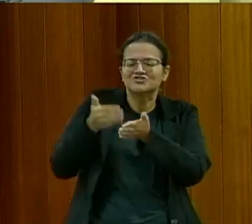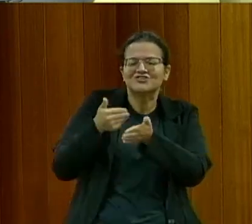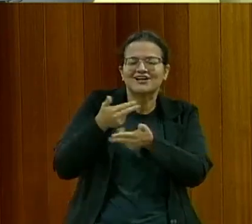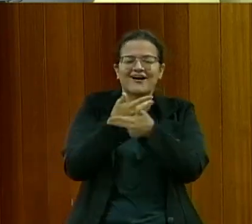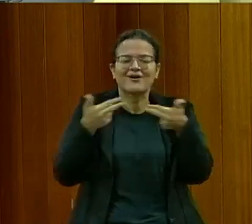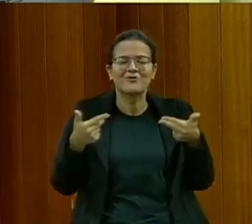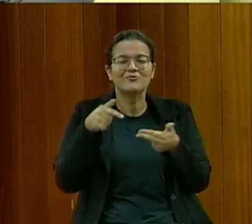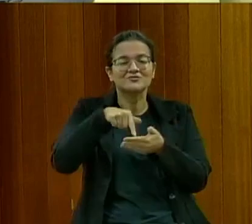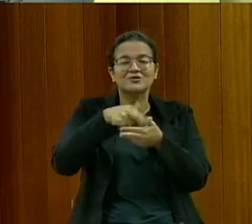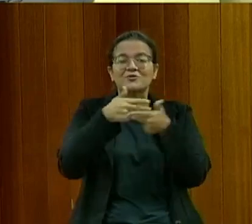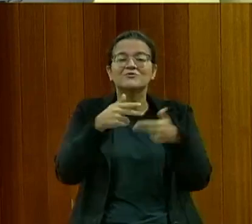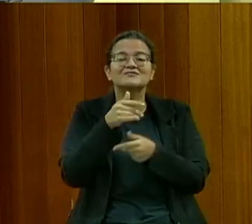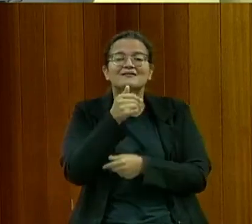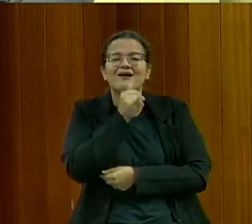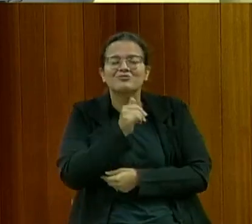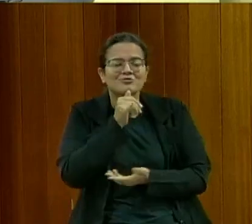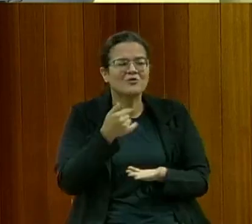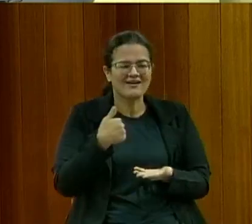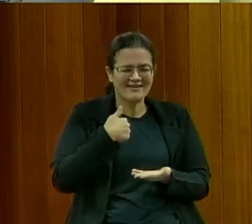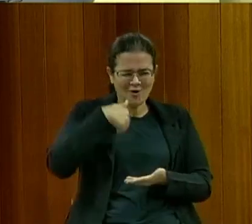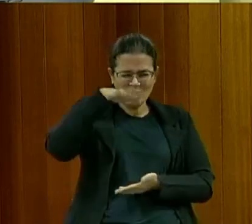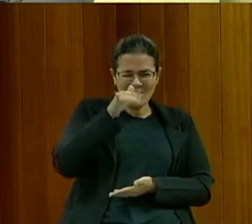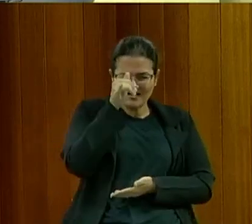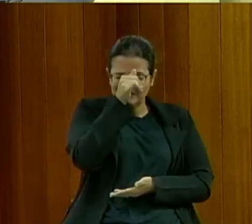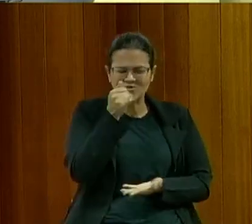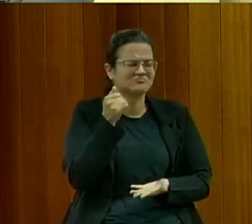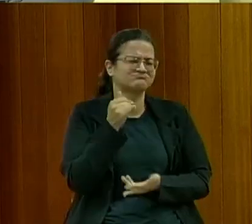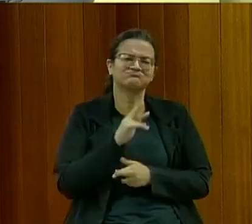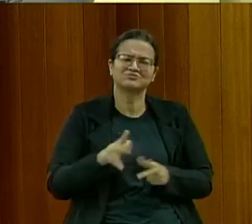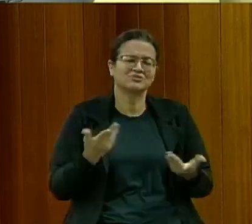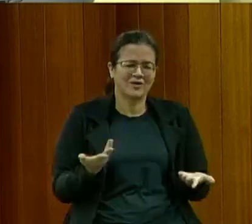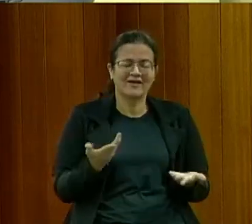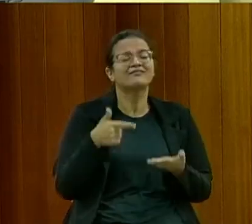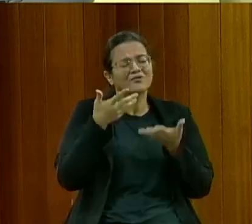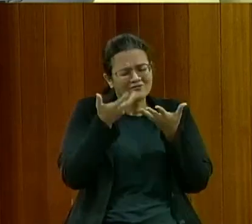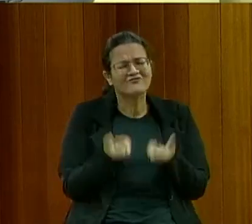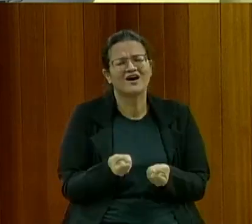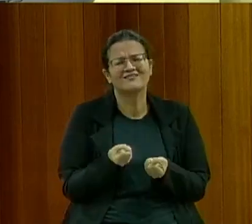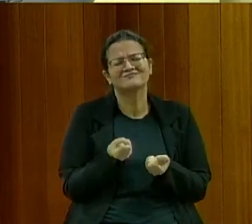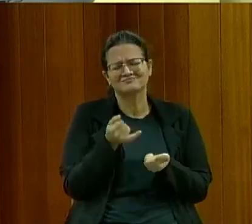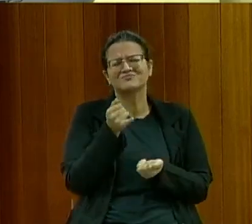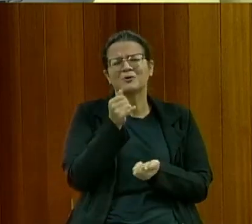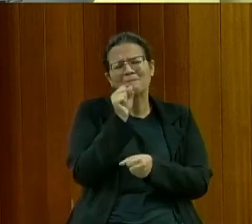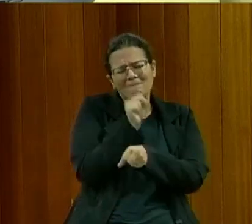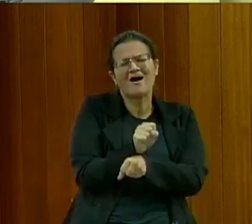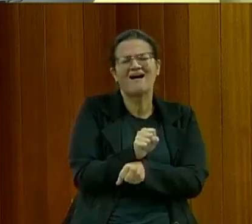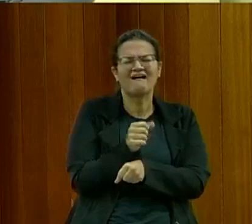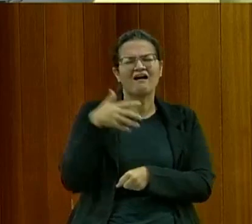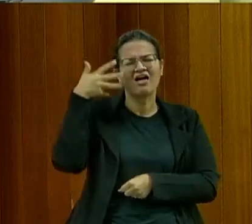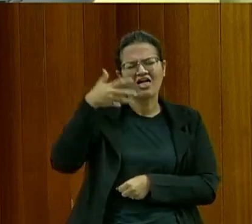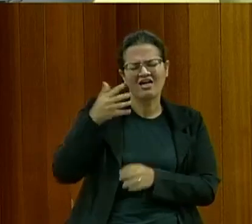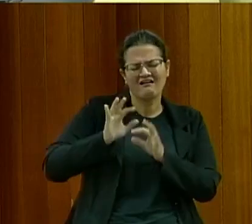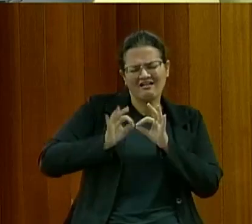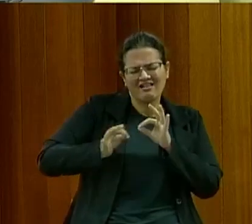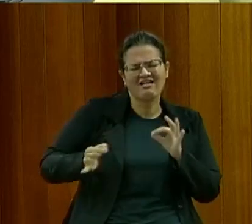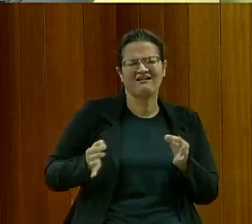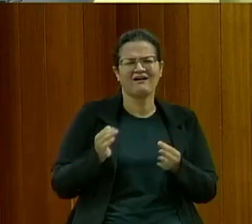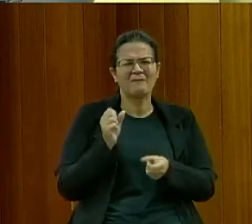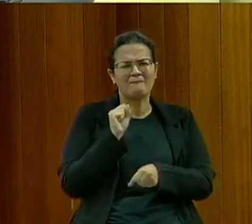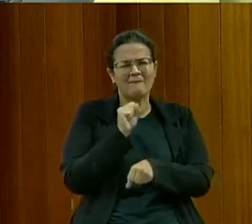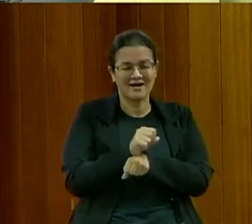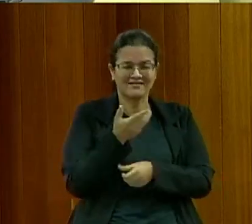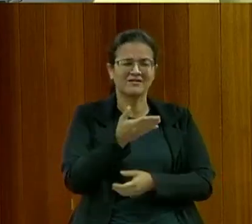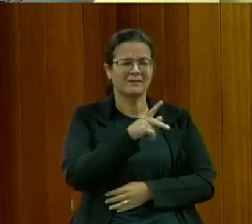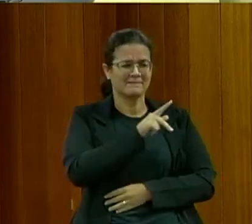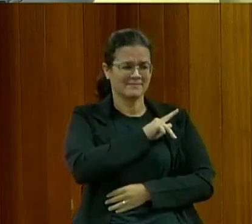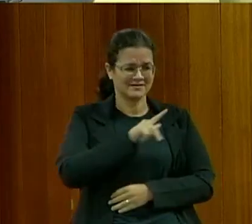eu que sou o mais bobo daqui. Então vamos deixar de fazer discurso, presidente da CCJ, e vamos